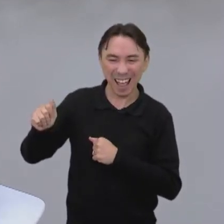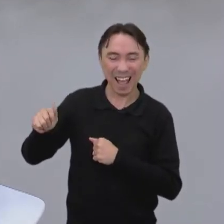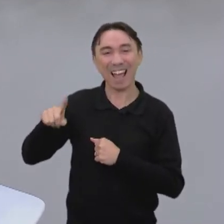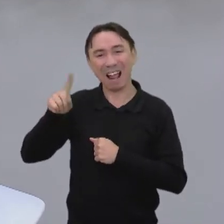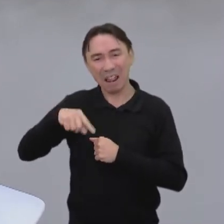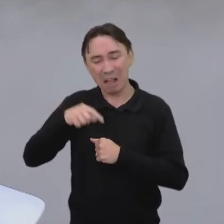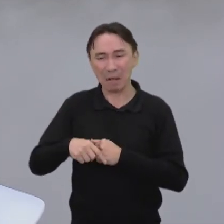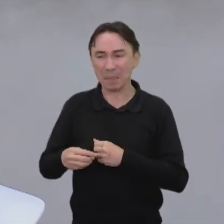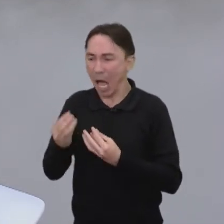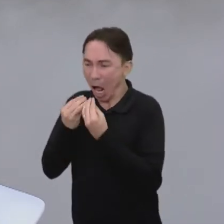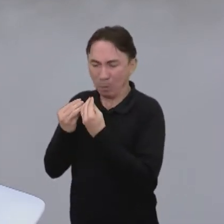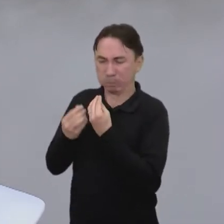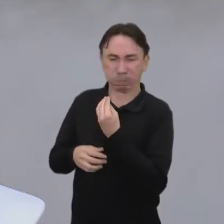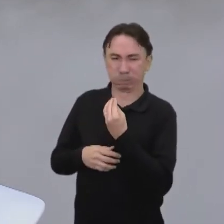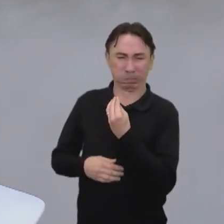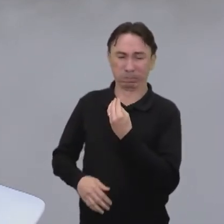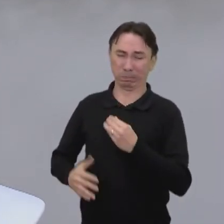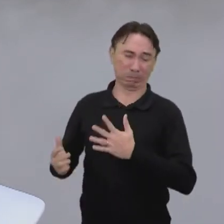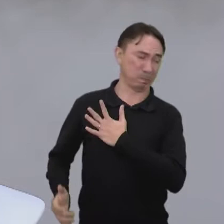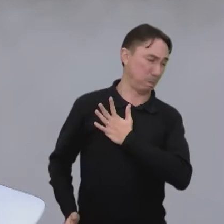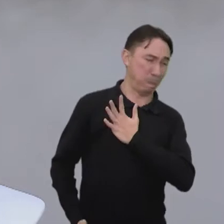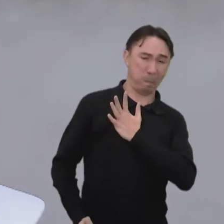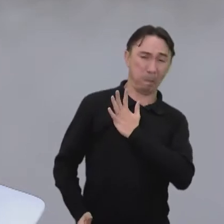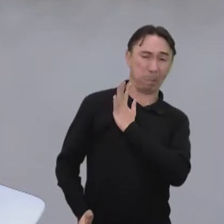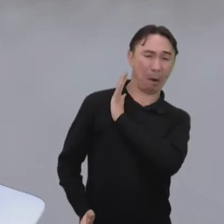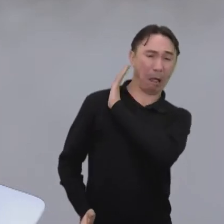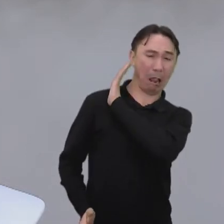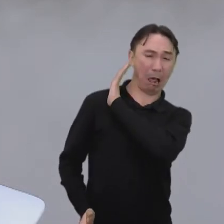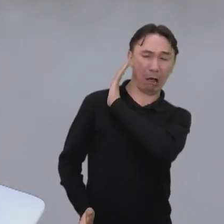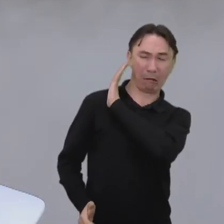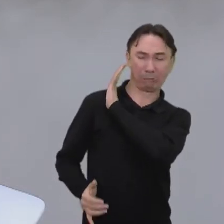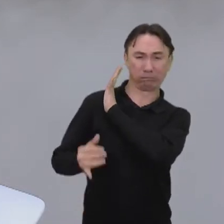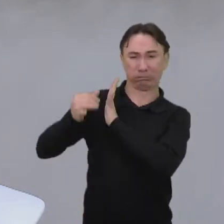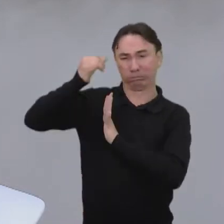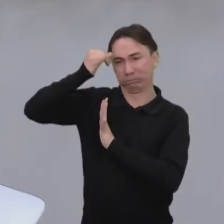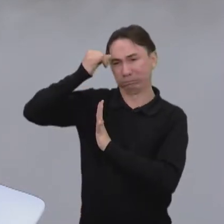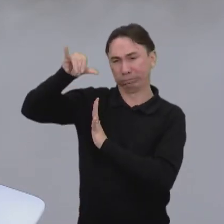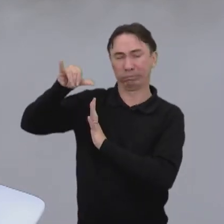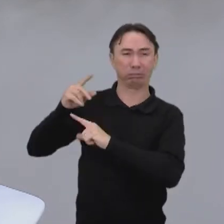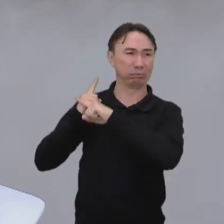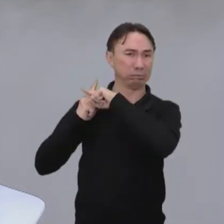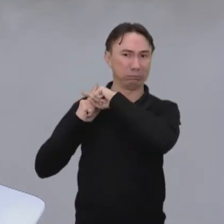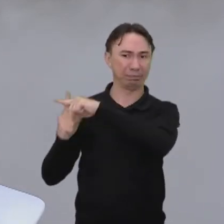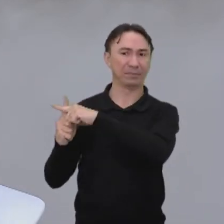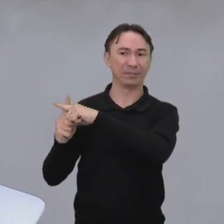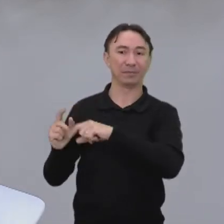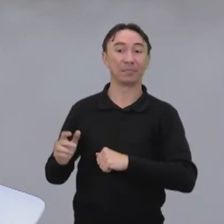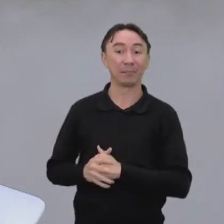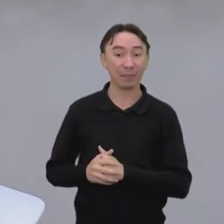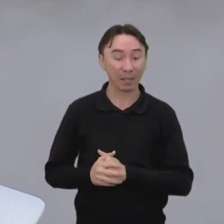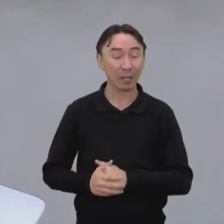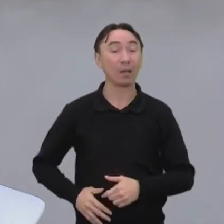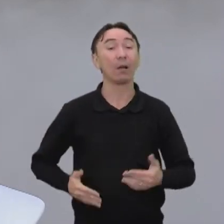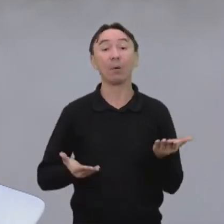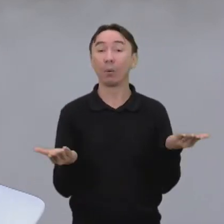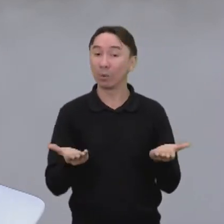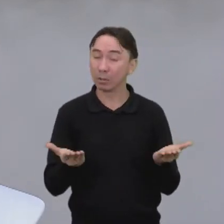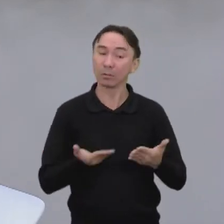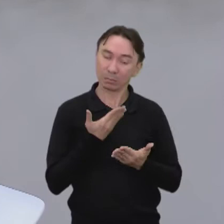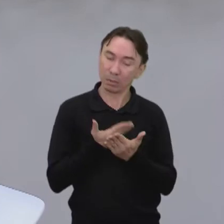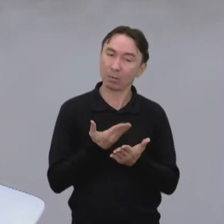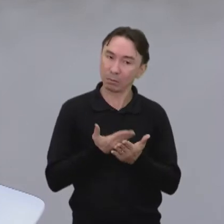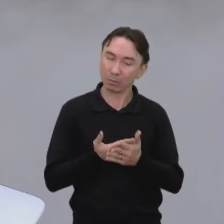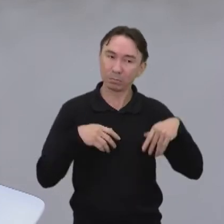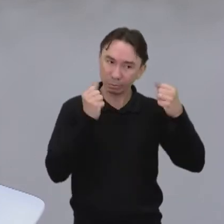é a grande diferença que a gente vai deixar um pouquinho mais claro no decorrer da nossa aula de hoje e na nossa próxima aula